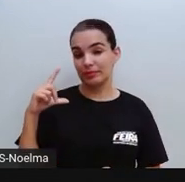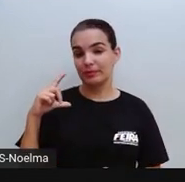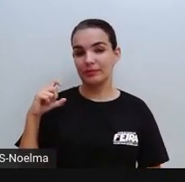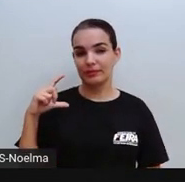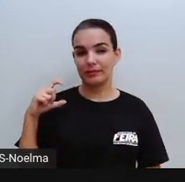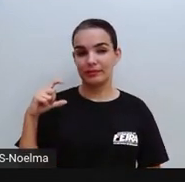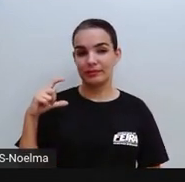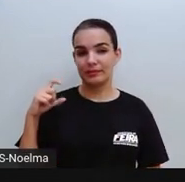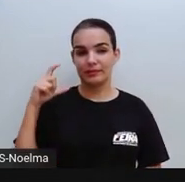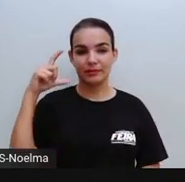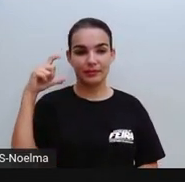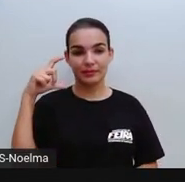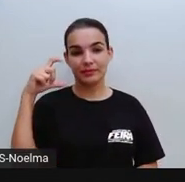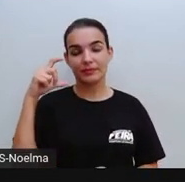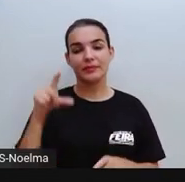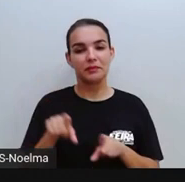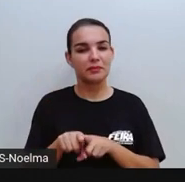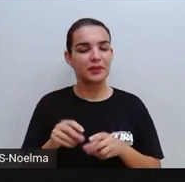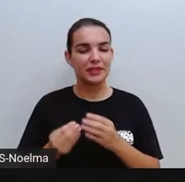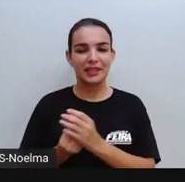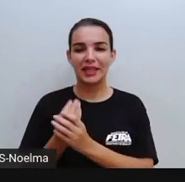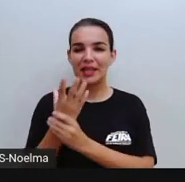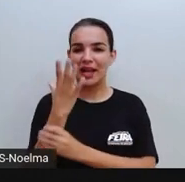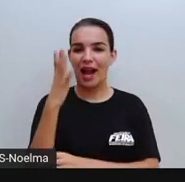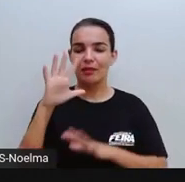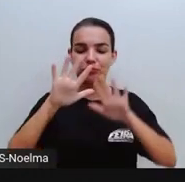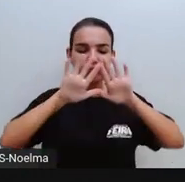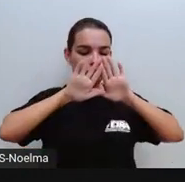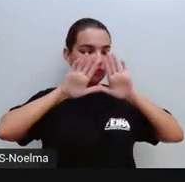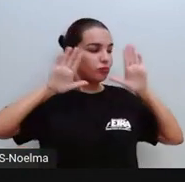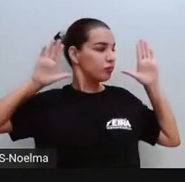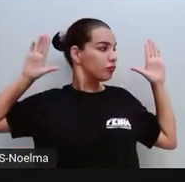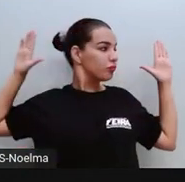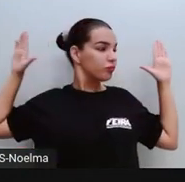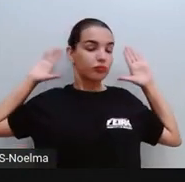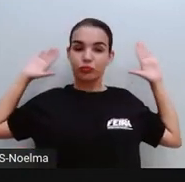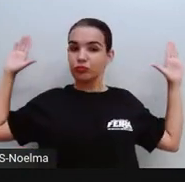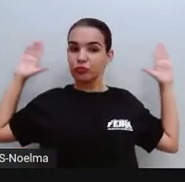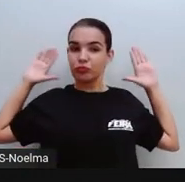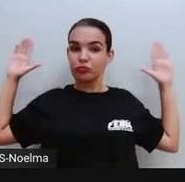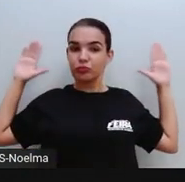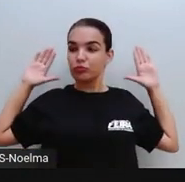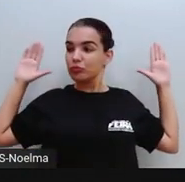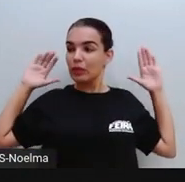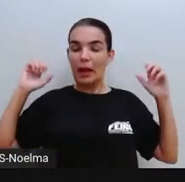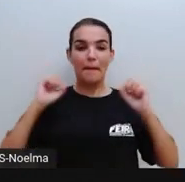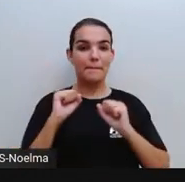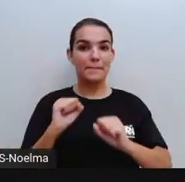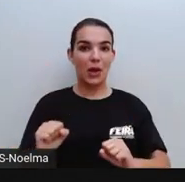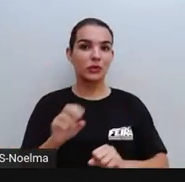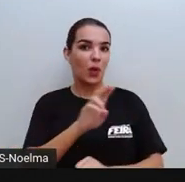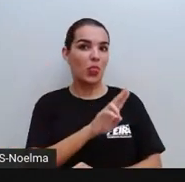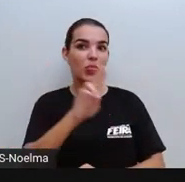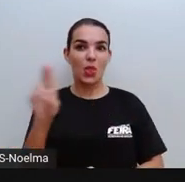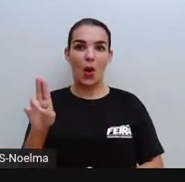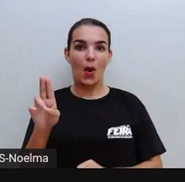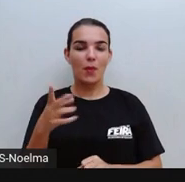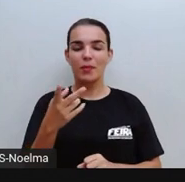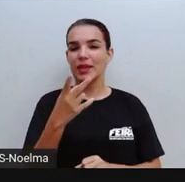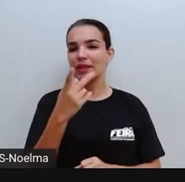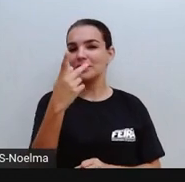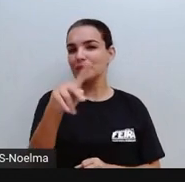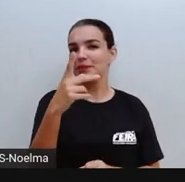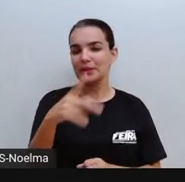vocês então vocês podem ter criando um cenário ó como o exemplo aqui atrás colocar aí o nome do programa de vocês